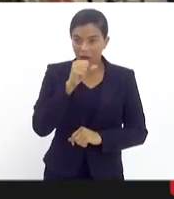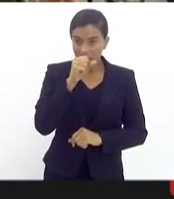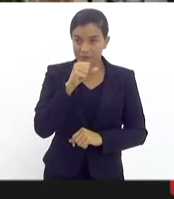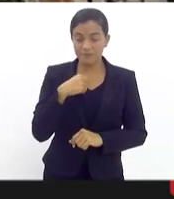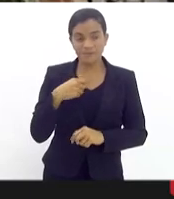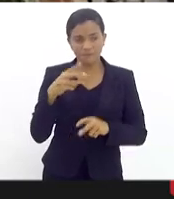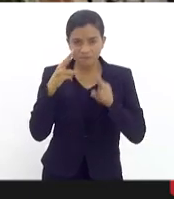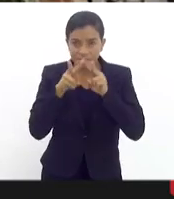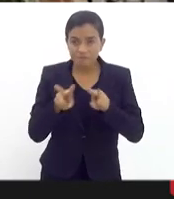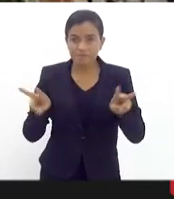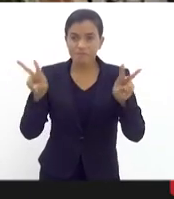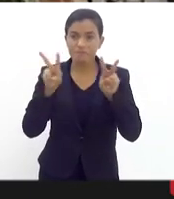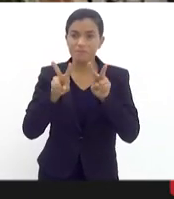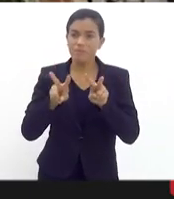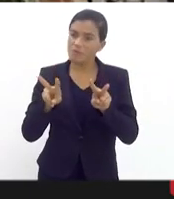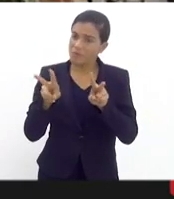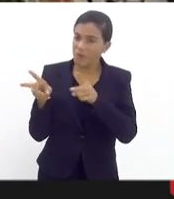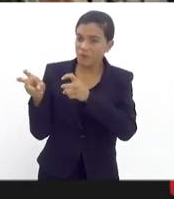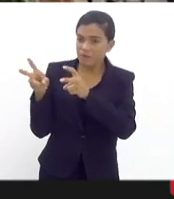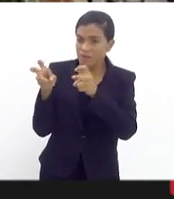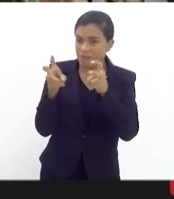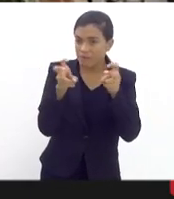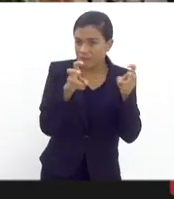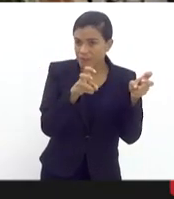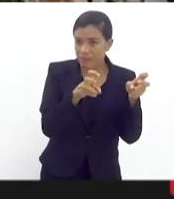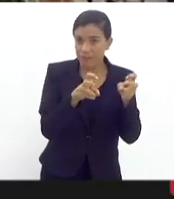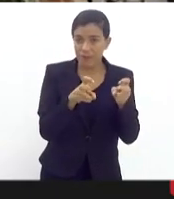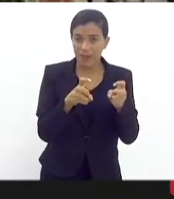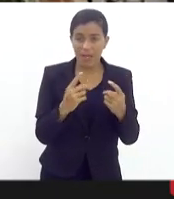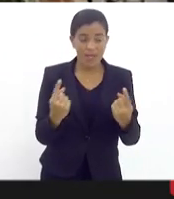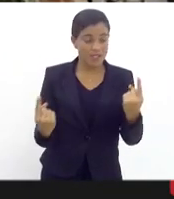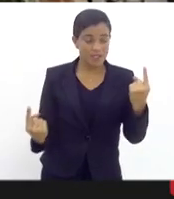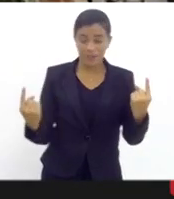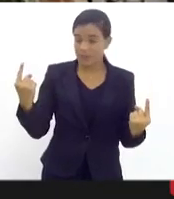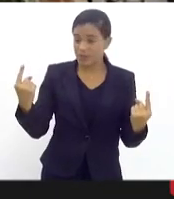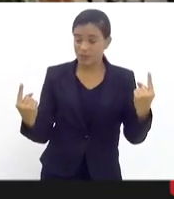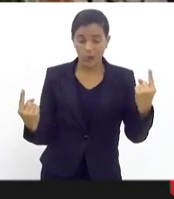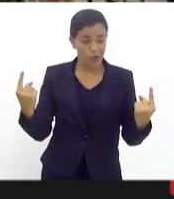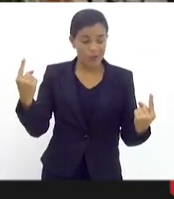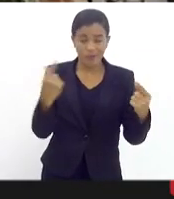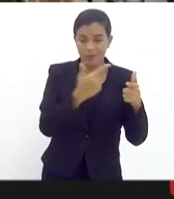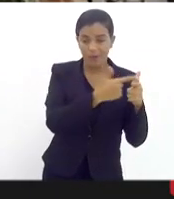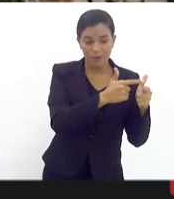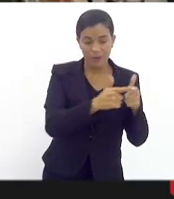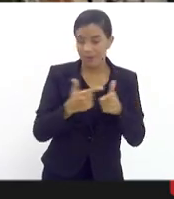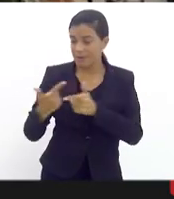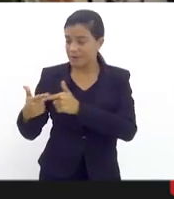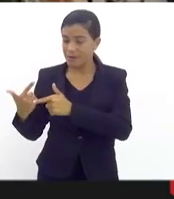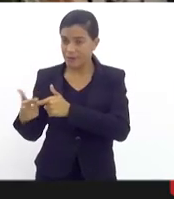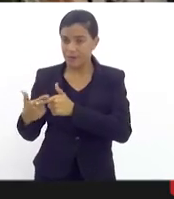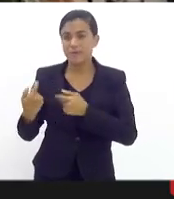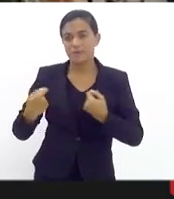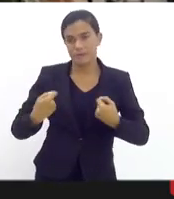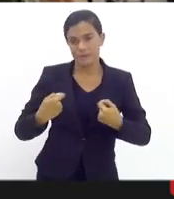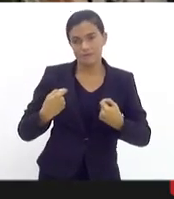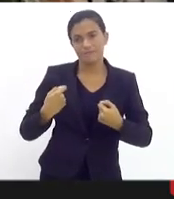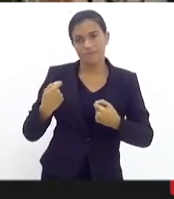observei, então, que esses dois nós precisam ser